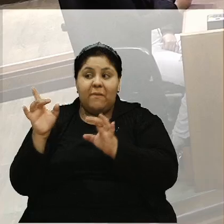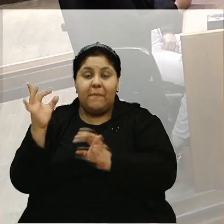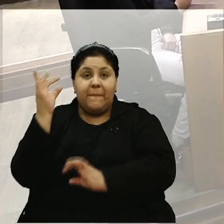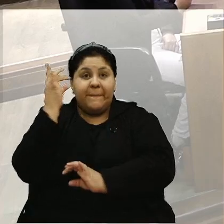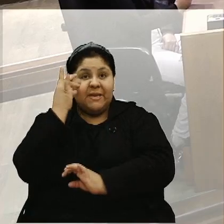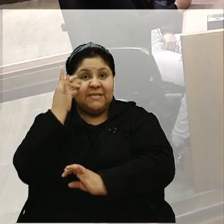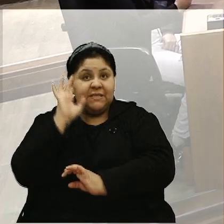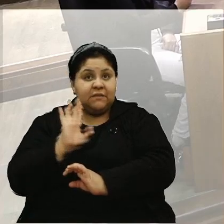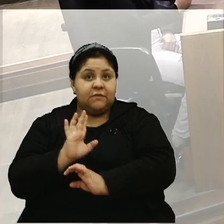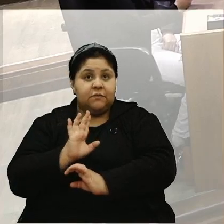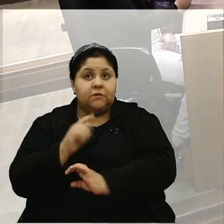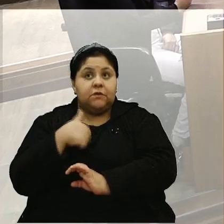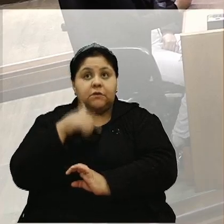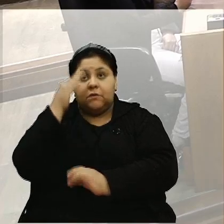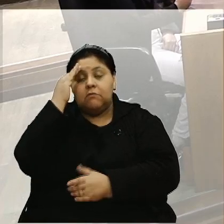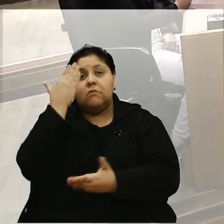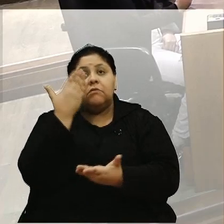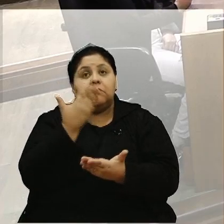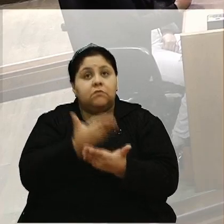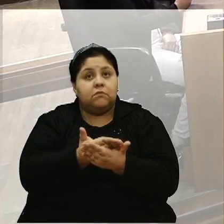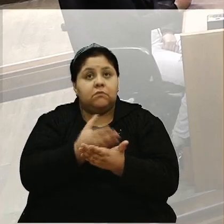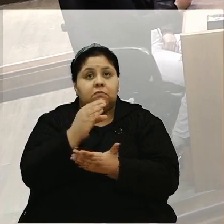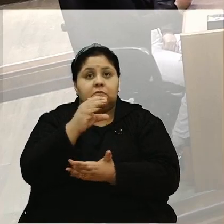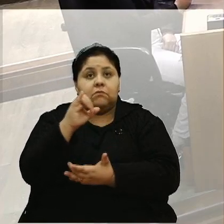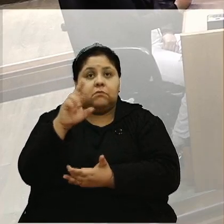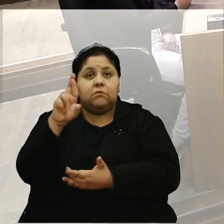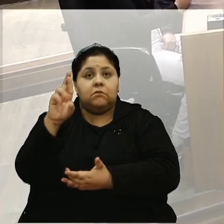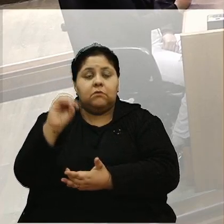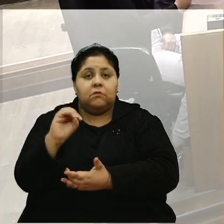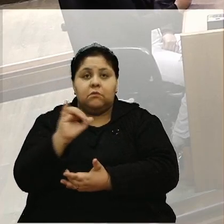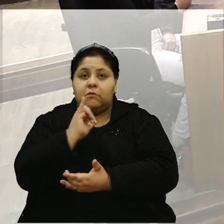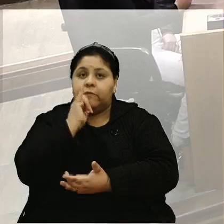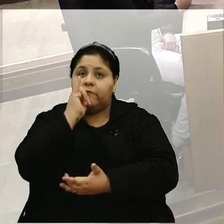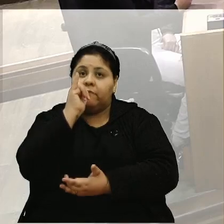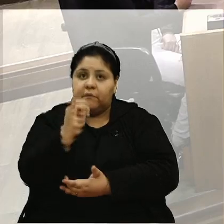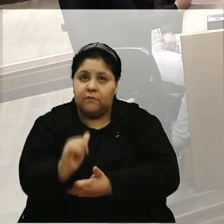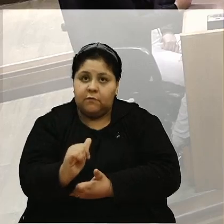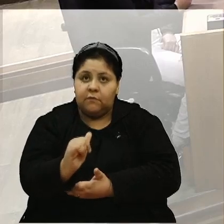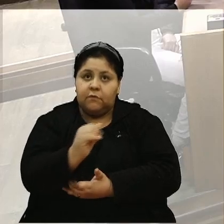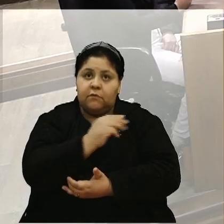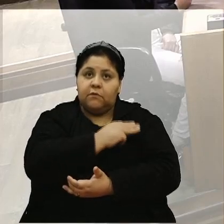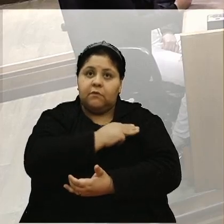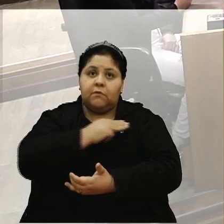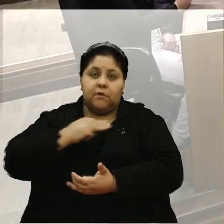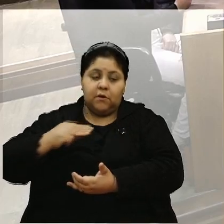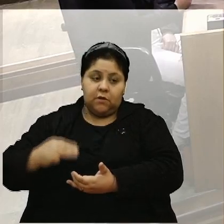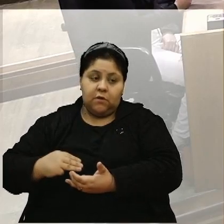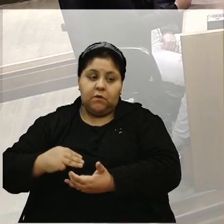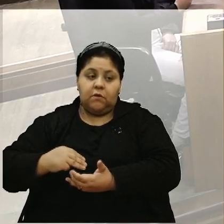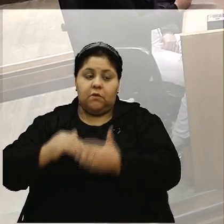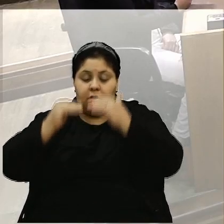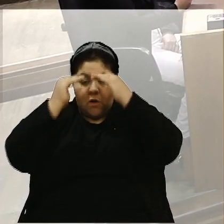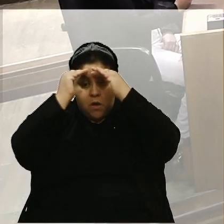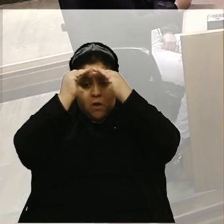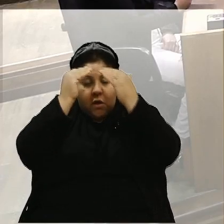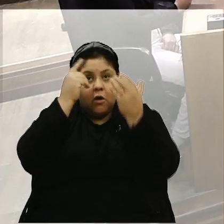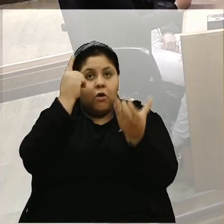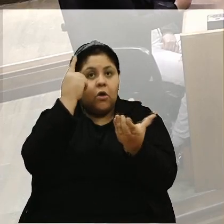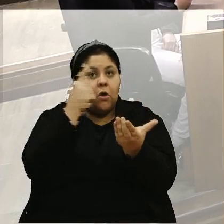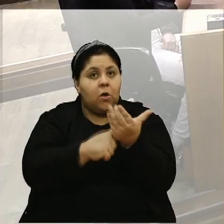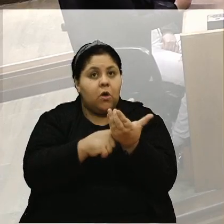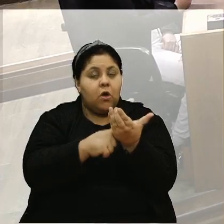Eu acredito muito no Ciro. O Ciro disse que o ministro se comprometeu com ordem